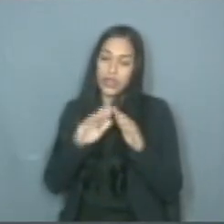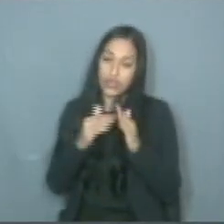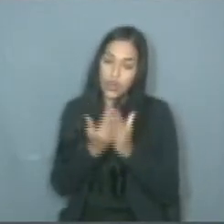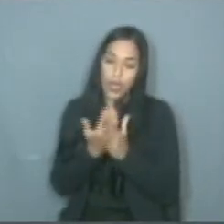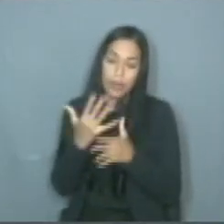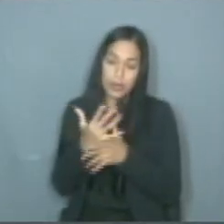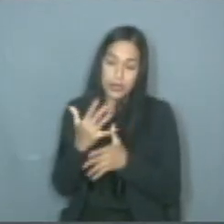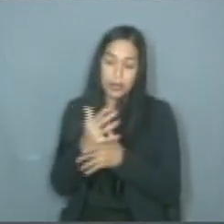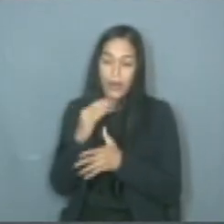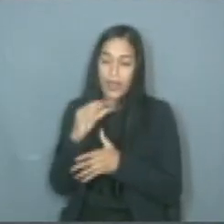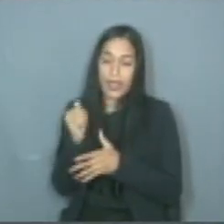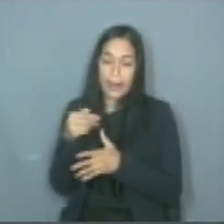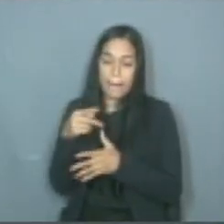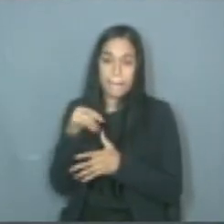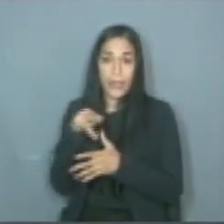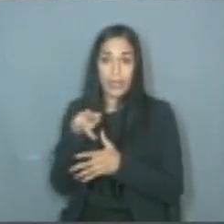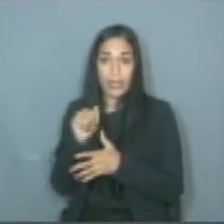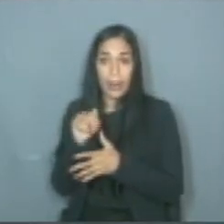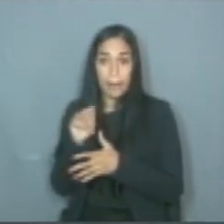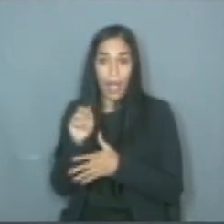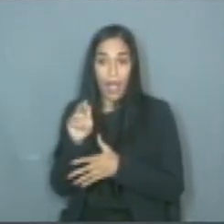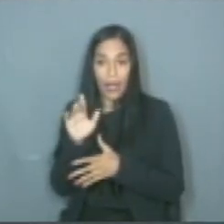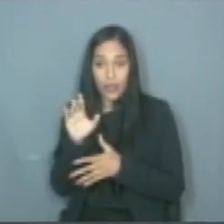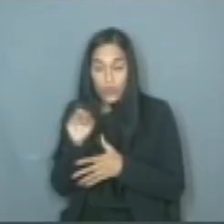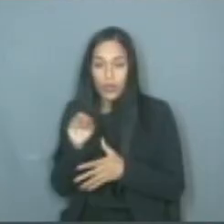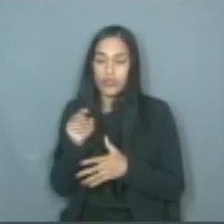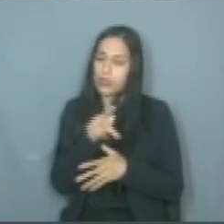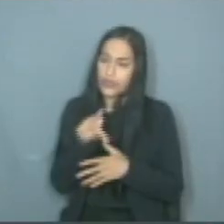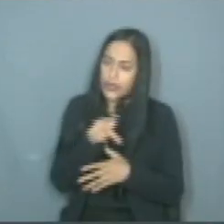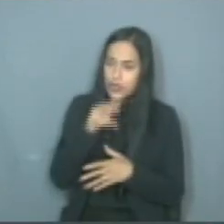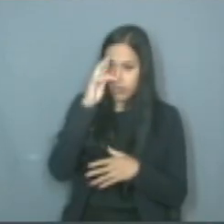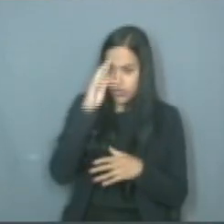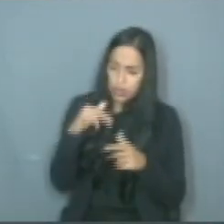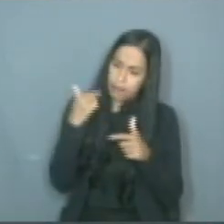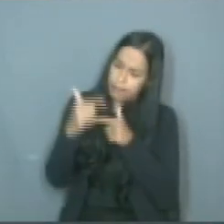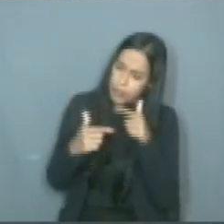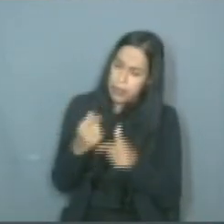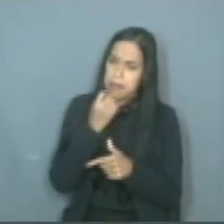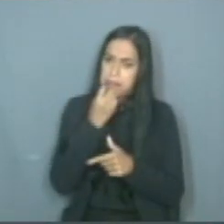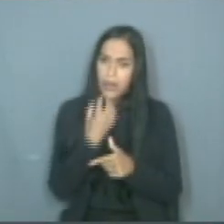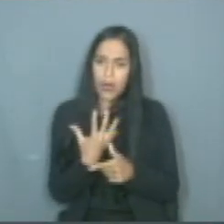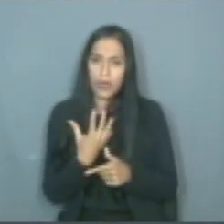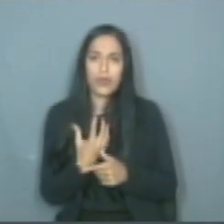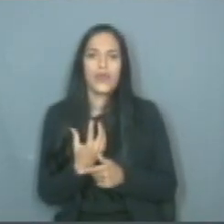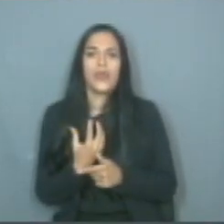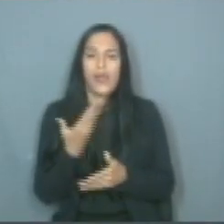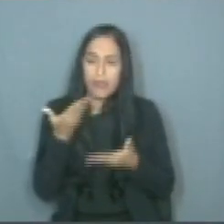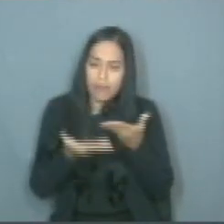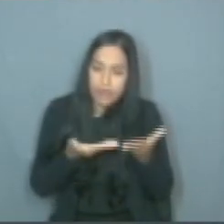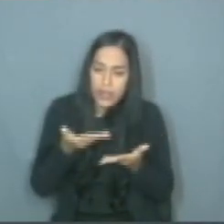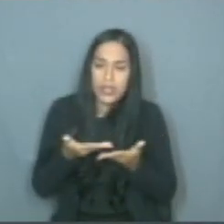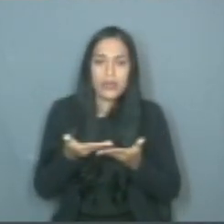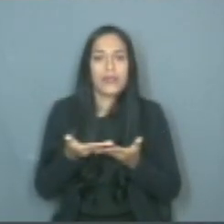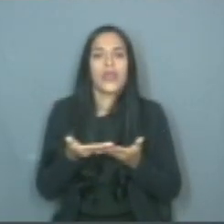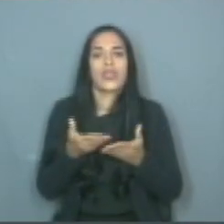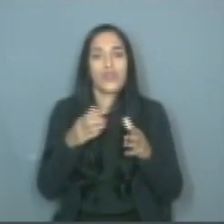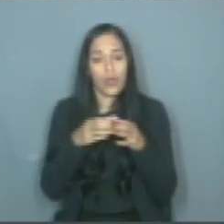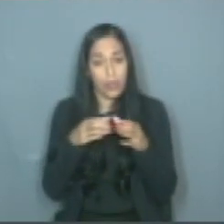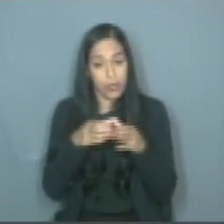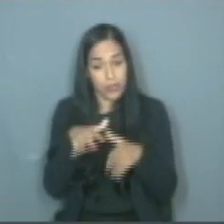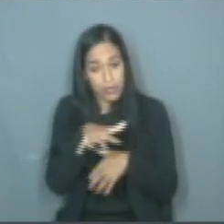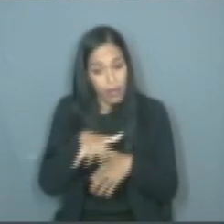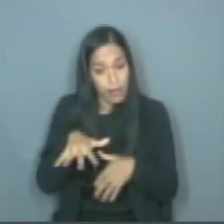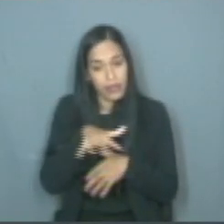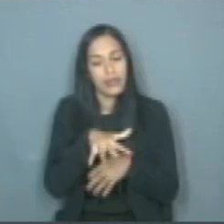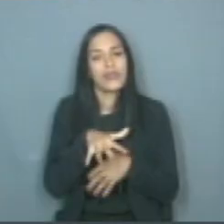de passagem, tem um excelente trabalho com professores e gestores fazendo lá o seu trabalho de atendimento imediato à comunidade, a